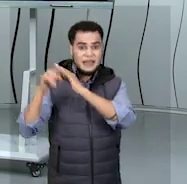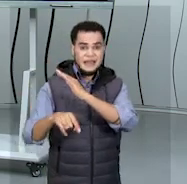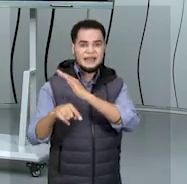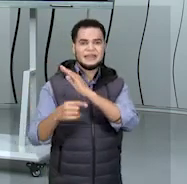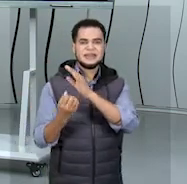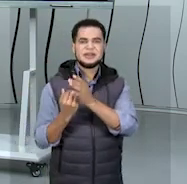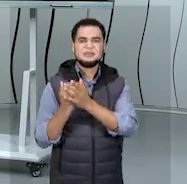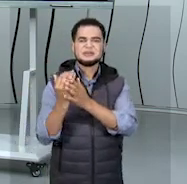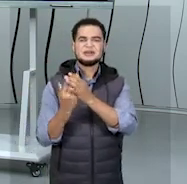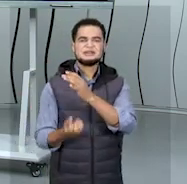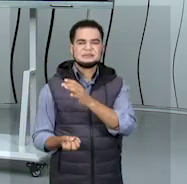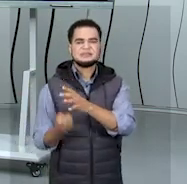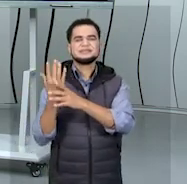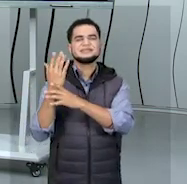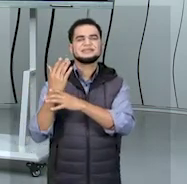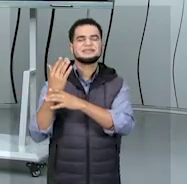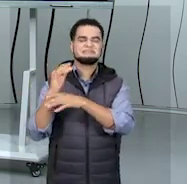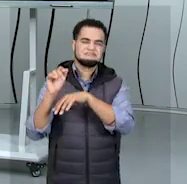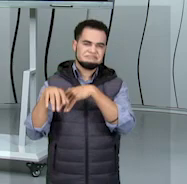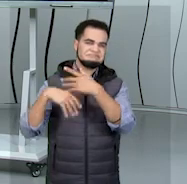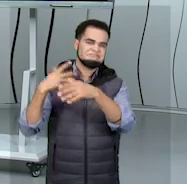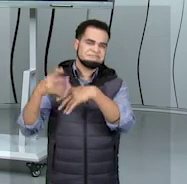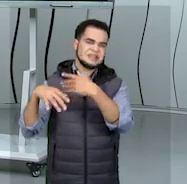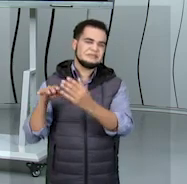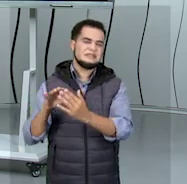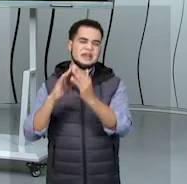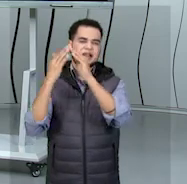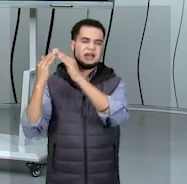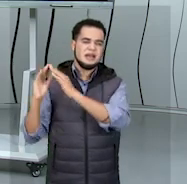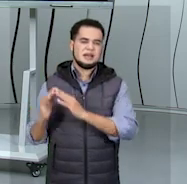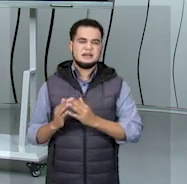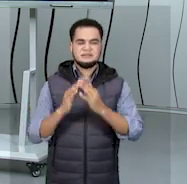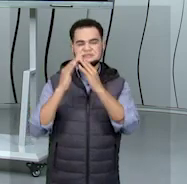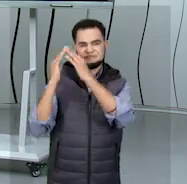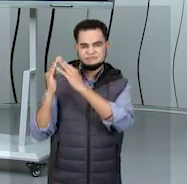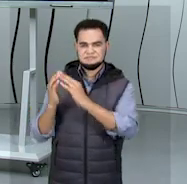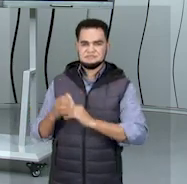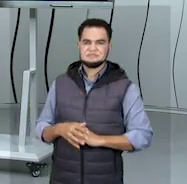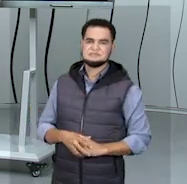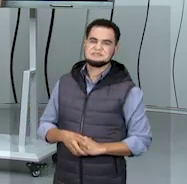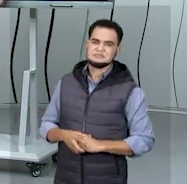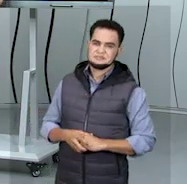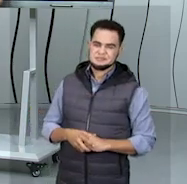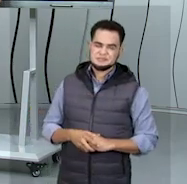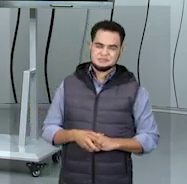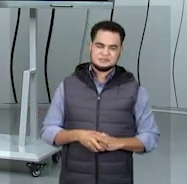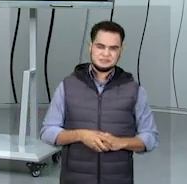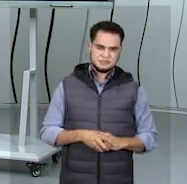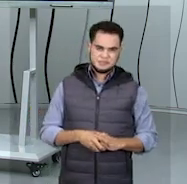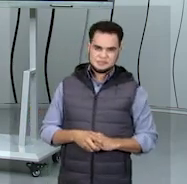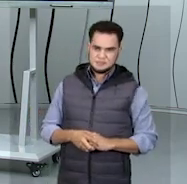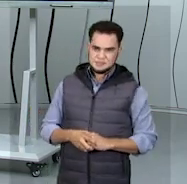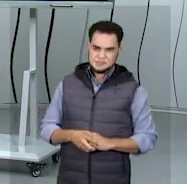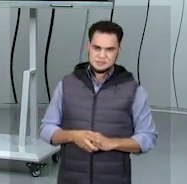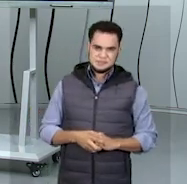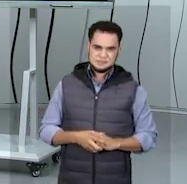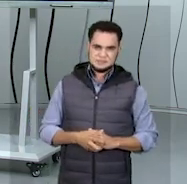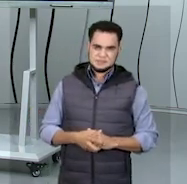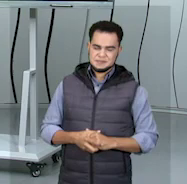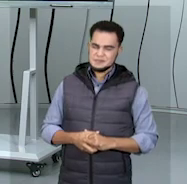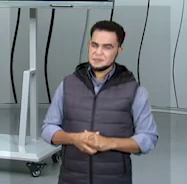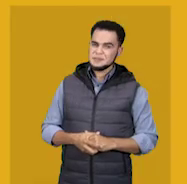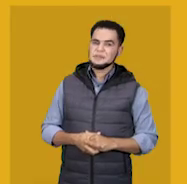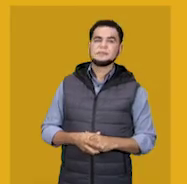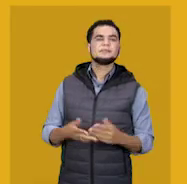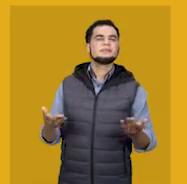os cortiços e, posteriormente, as favelas. Bom, vamos lá então.